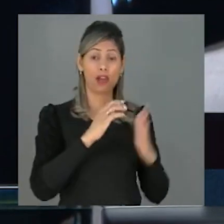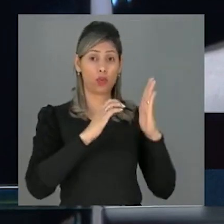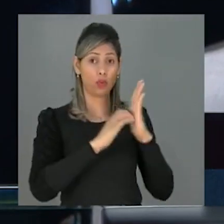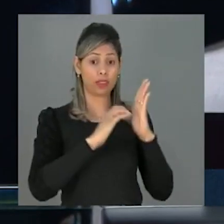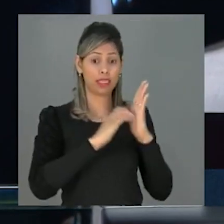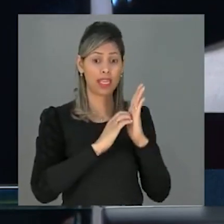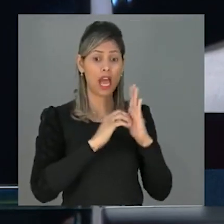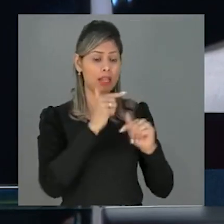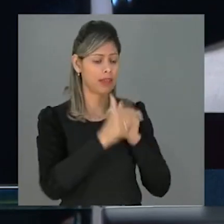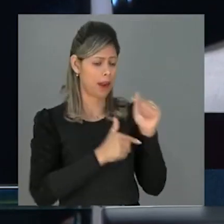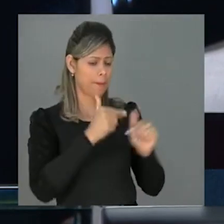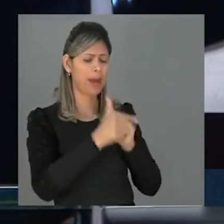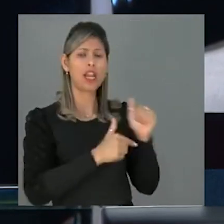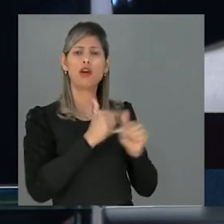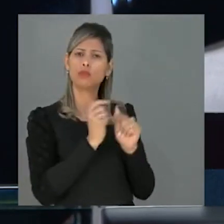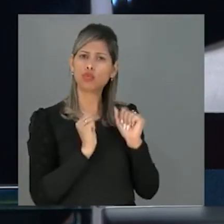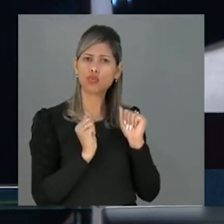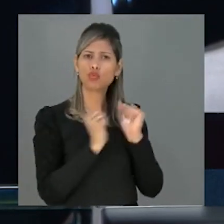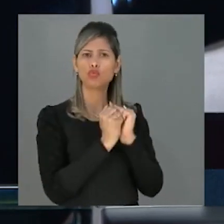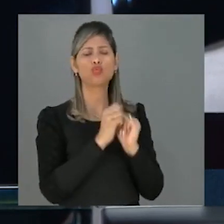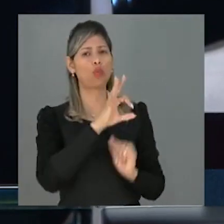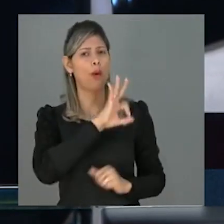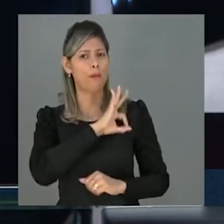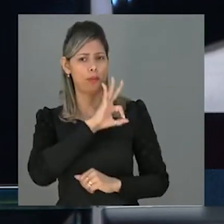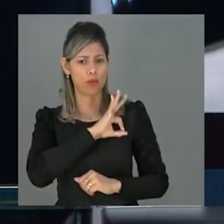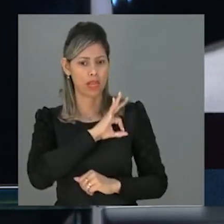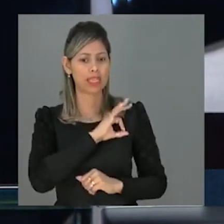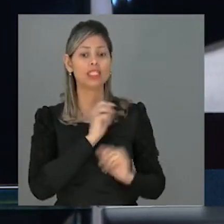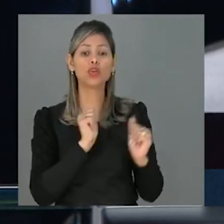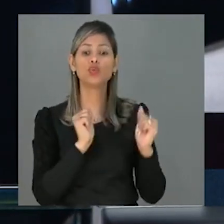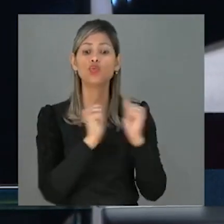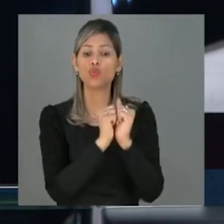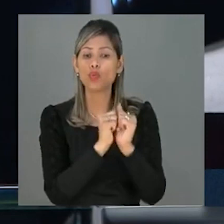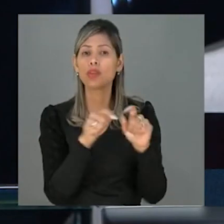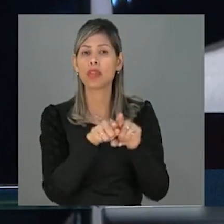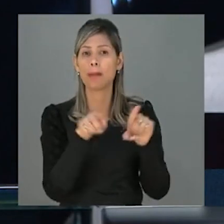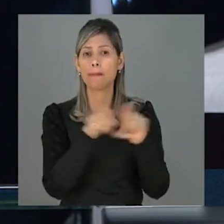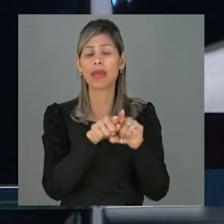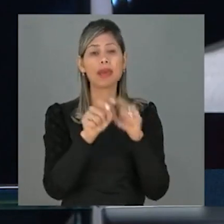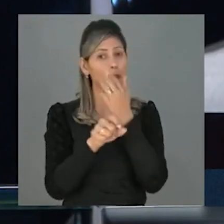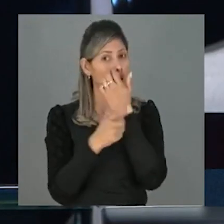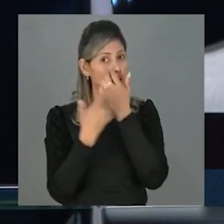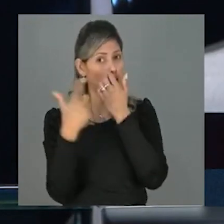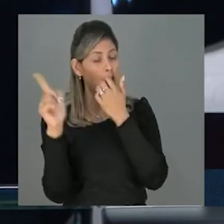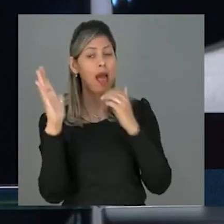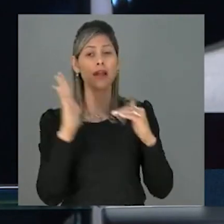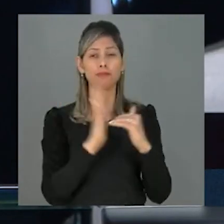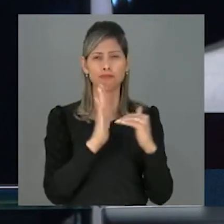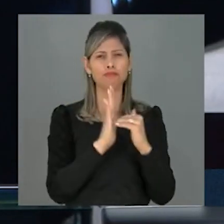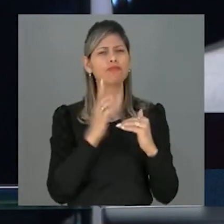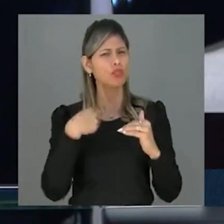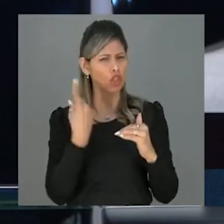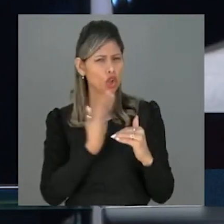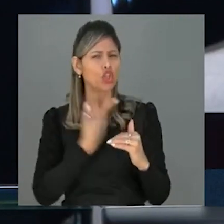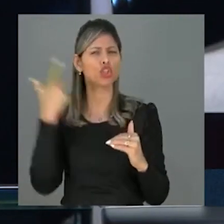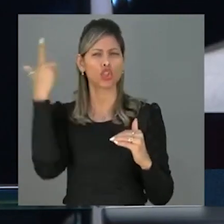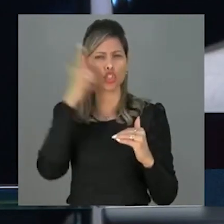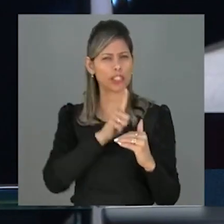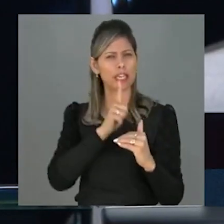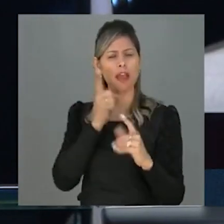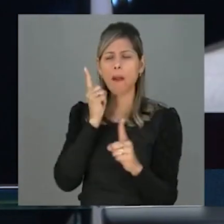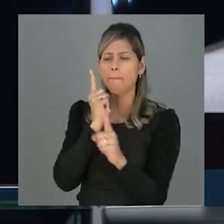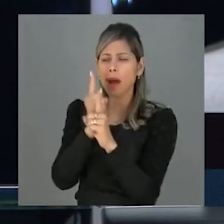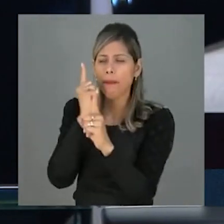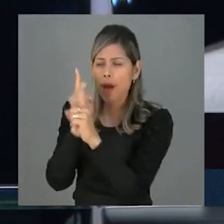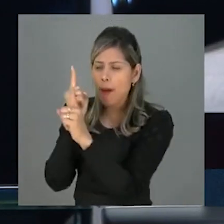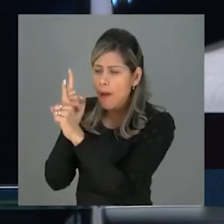com a Polícia Legislativa e com a Advocacia do Senado Federal para identificar os criminosos e